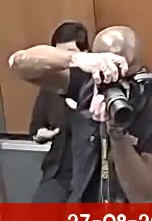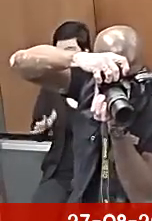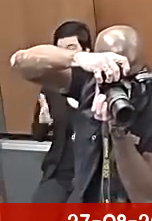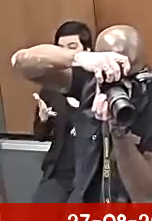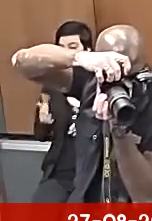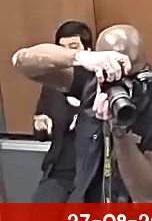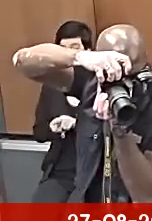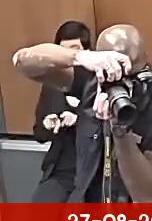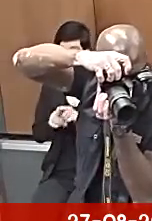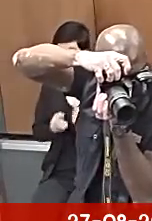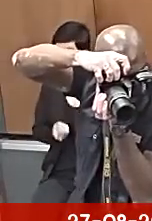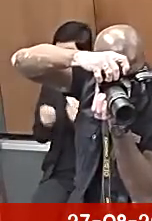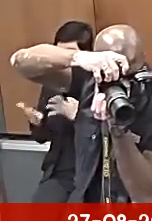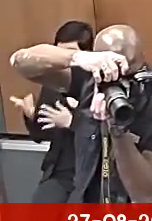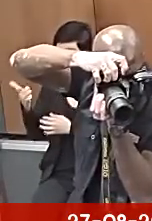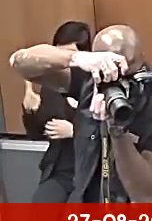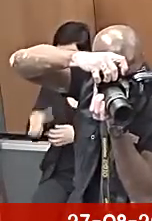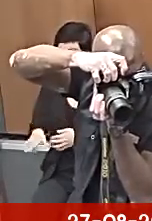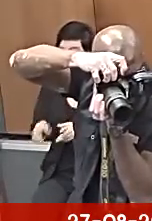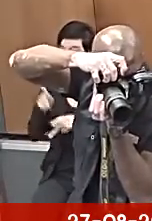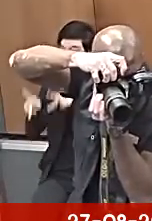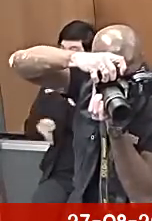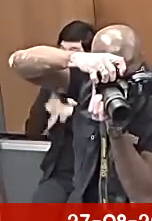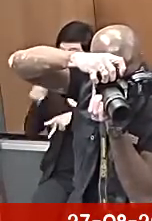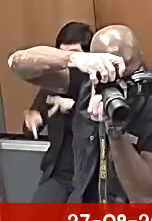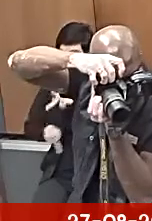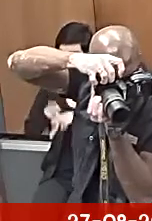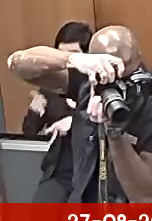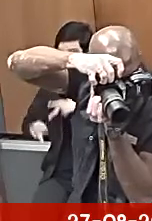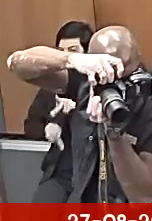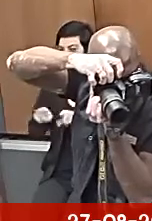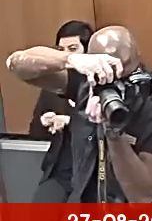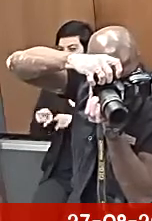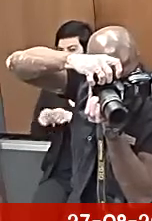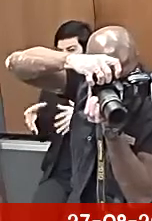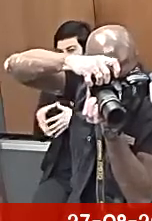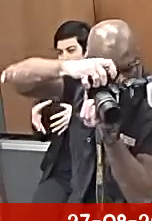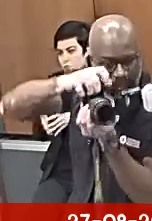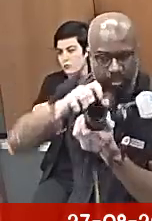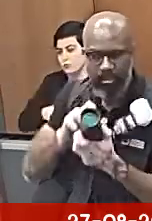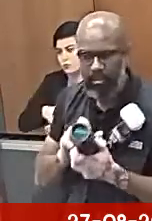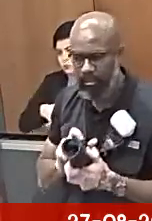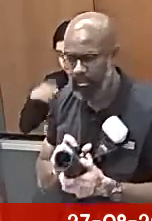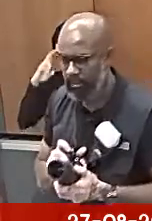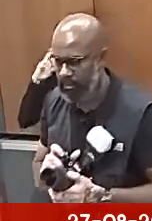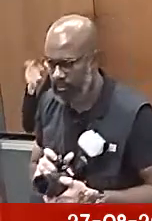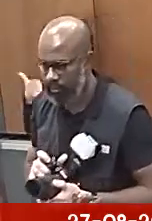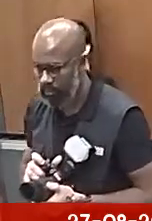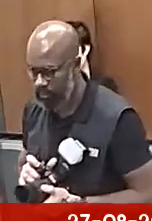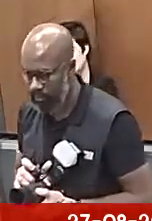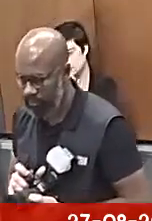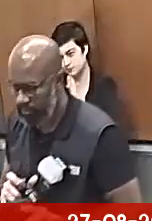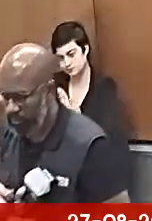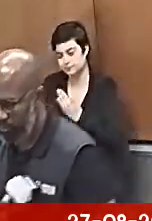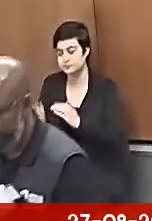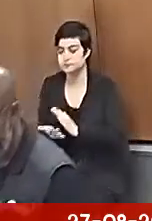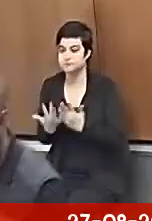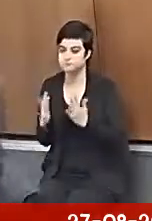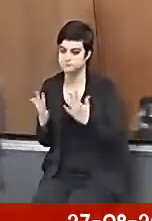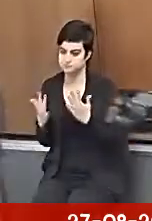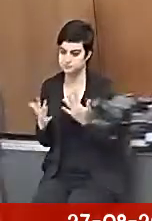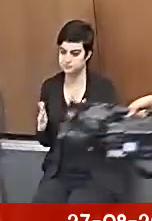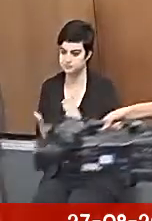do devolver no estádio mineirão para a população mineira para os clubes mineiros obrigado a todos obrigado caio